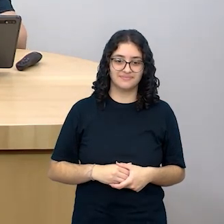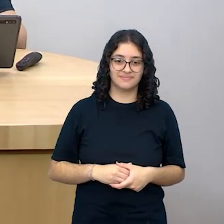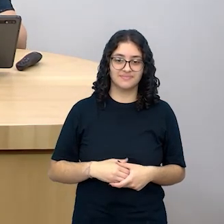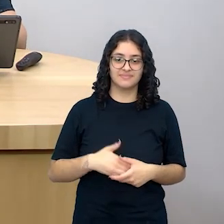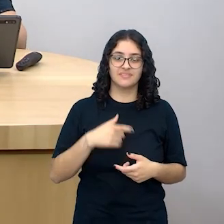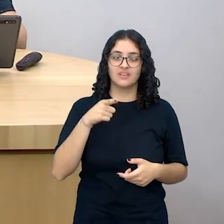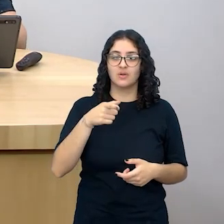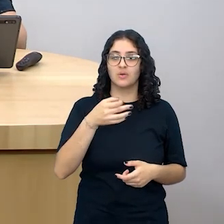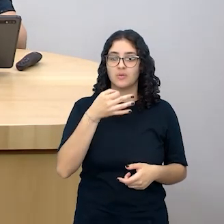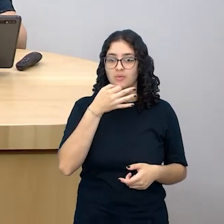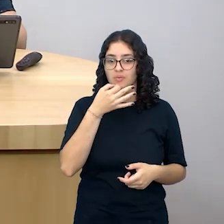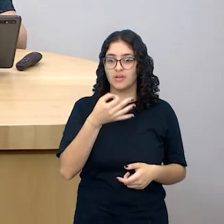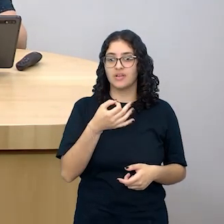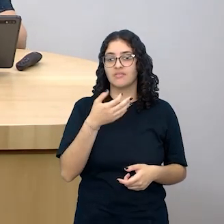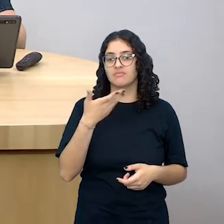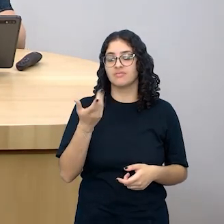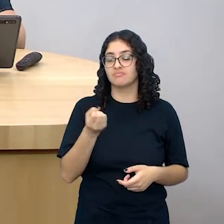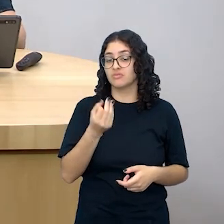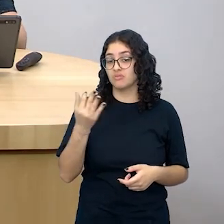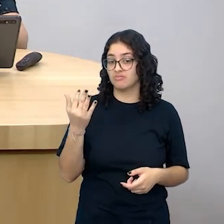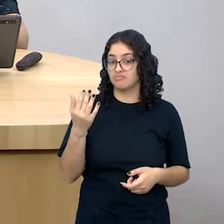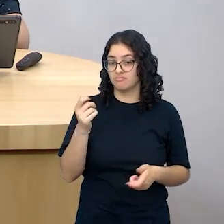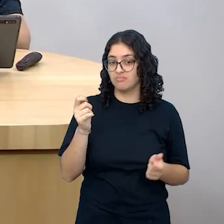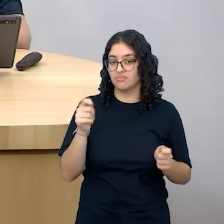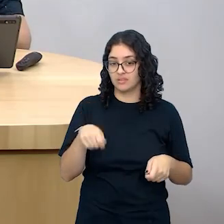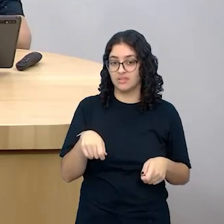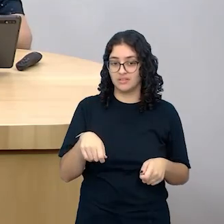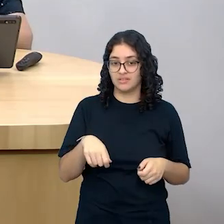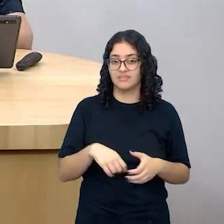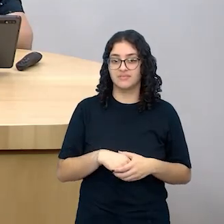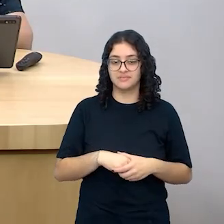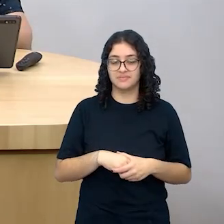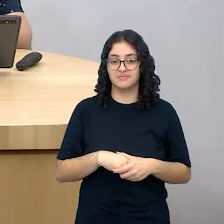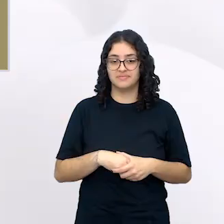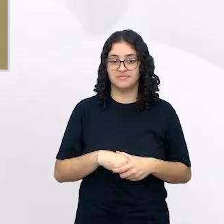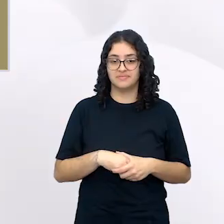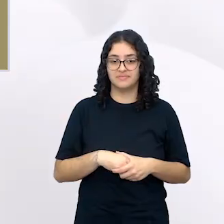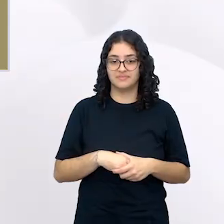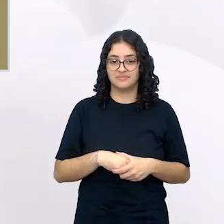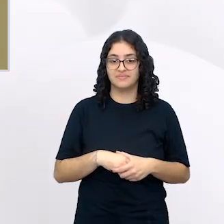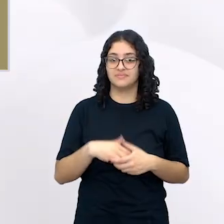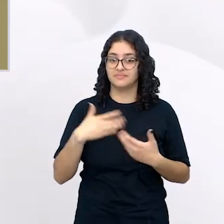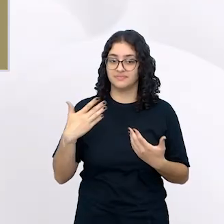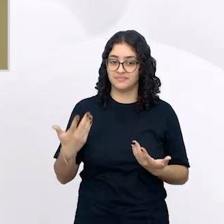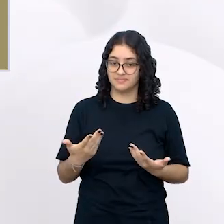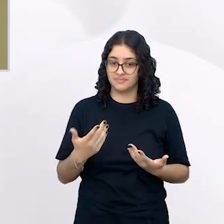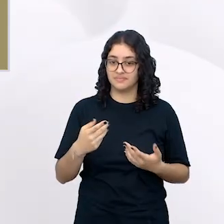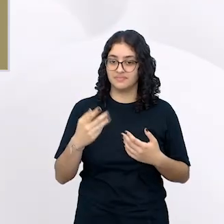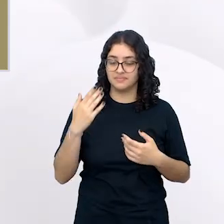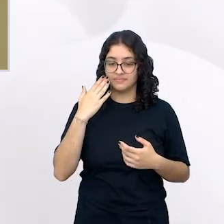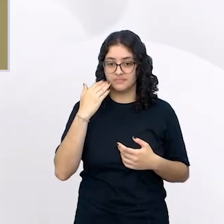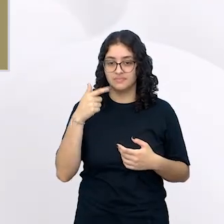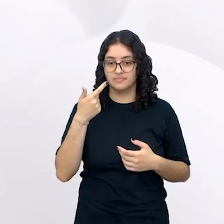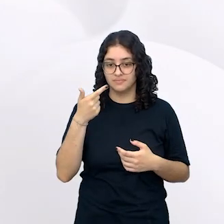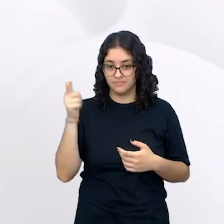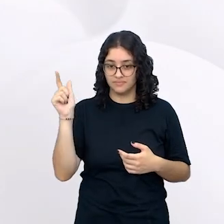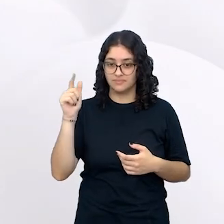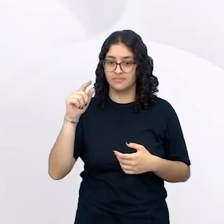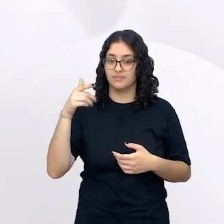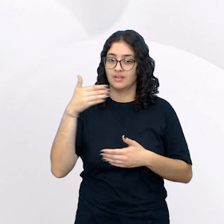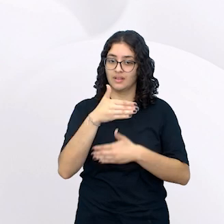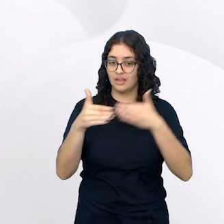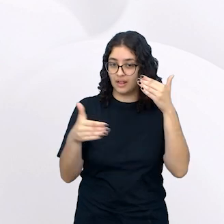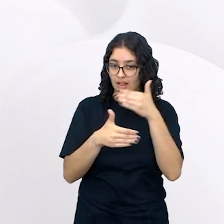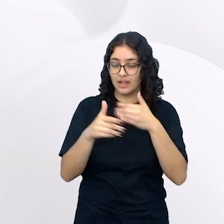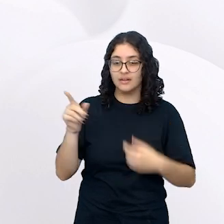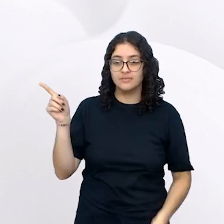Enquanto você acha, podemos continuar? Pode, Kimi. Daí eu vou procurar aqui, daí eu vou falar. Então, em Science, né, no próximo